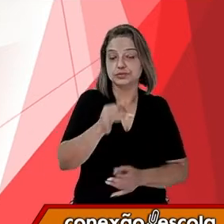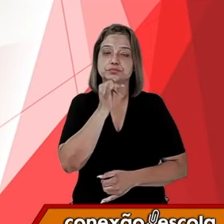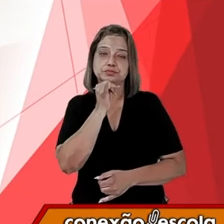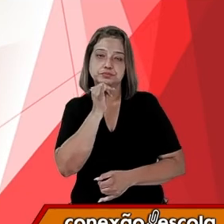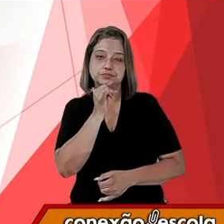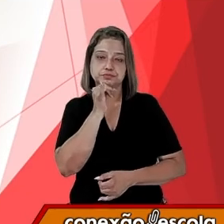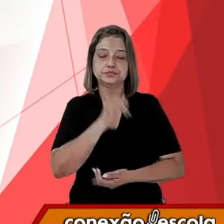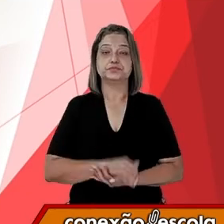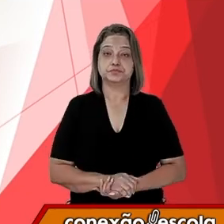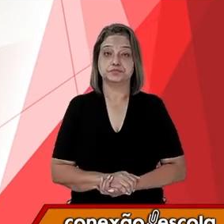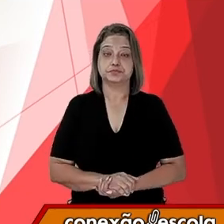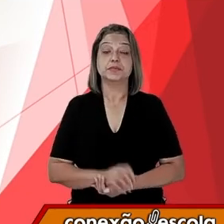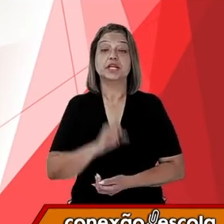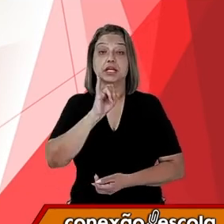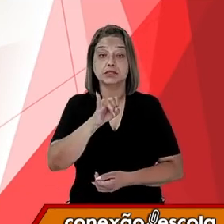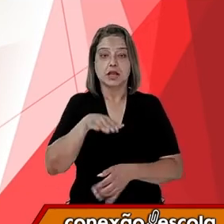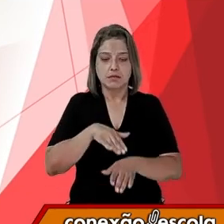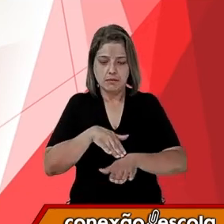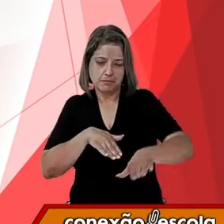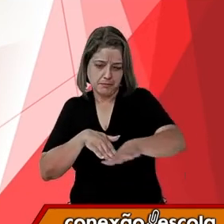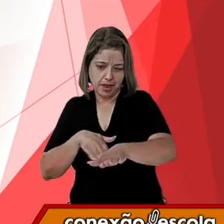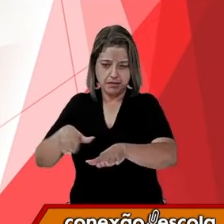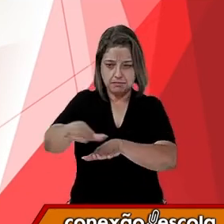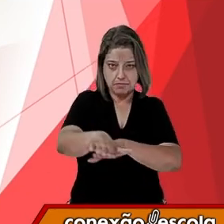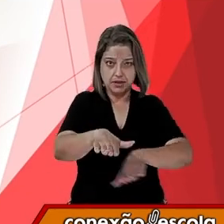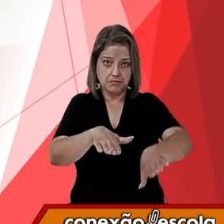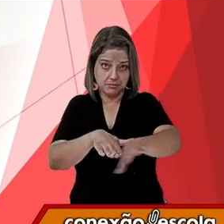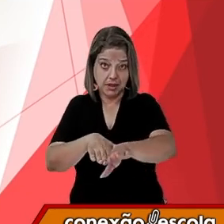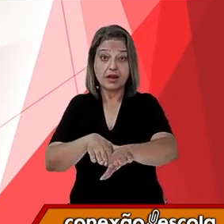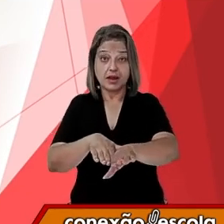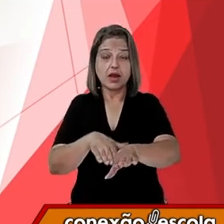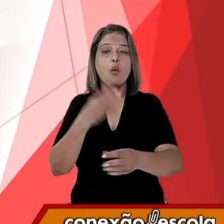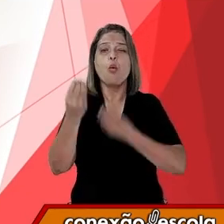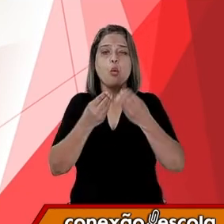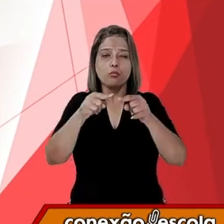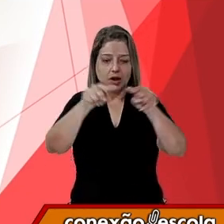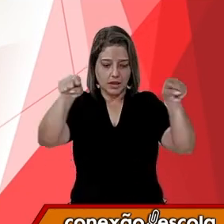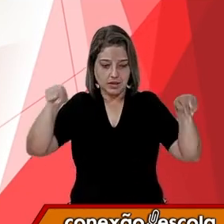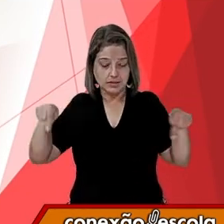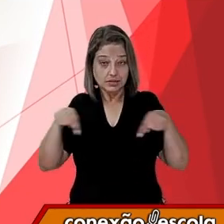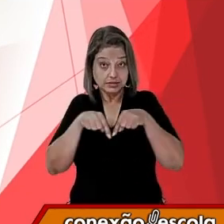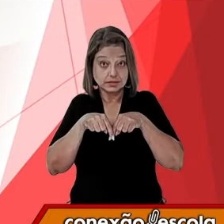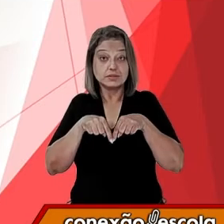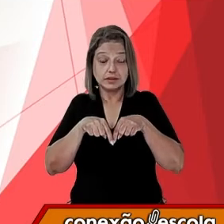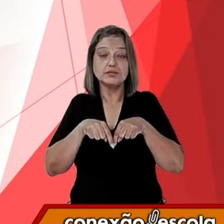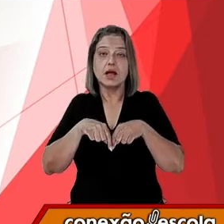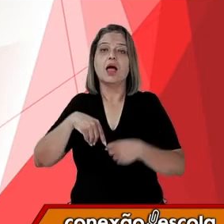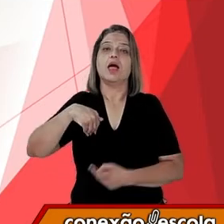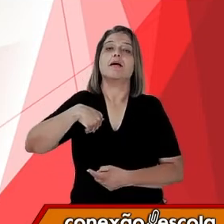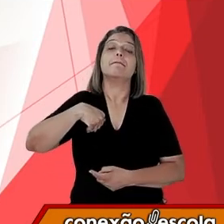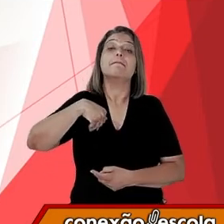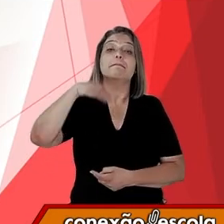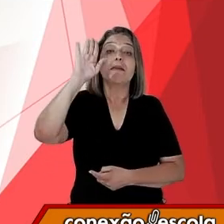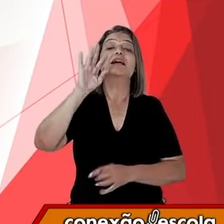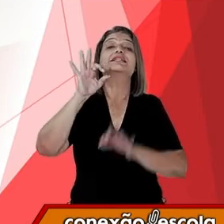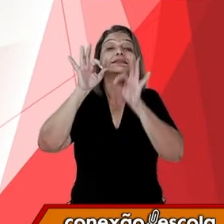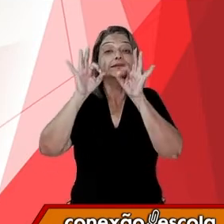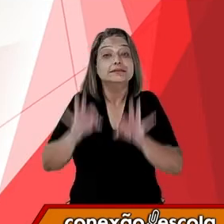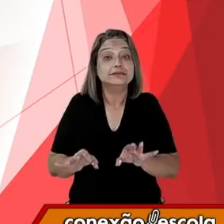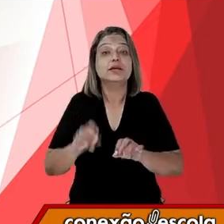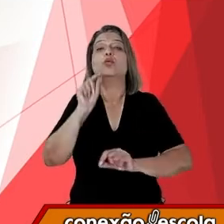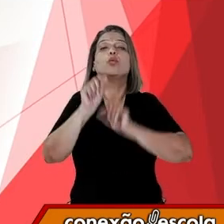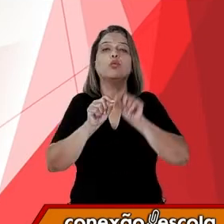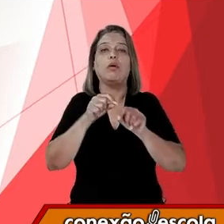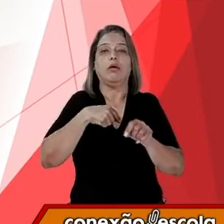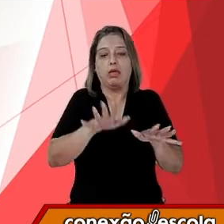exemplo, usar o passo como unidade para medir o contorno da sala de aula é mais adequado do